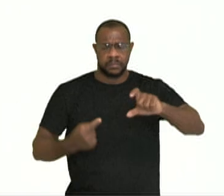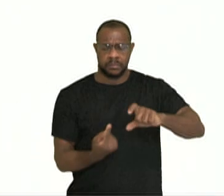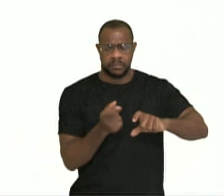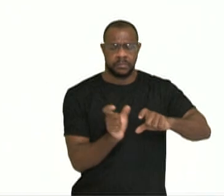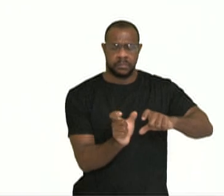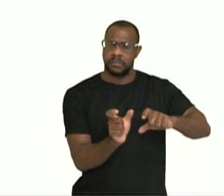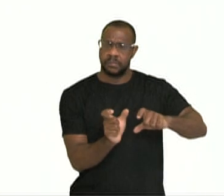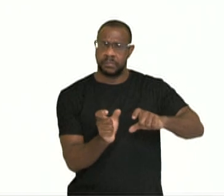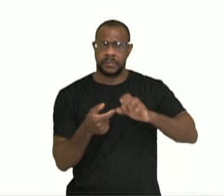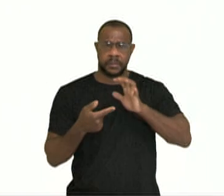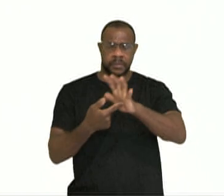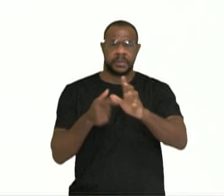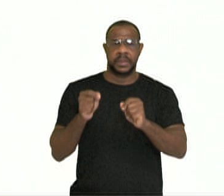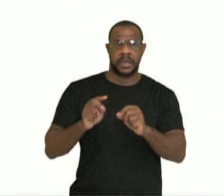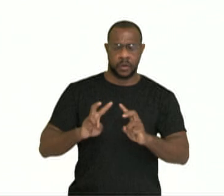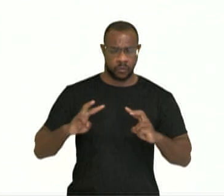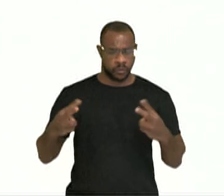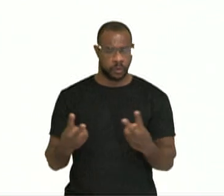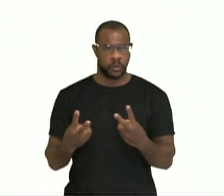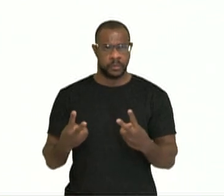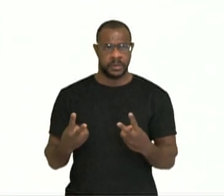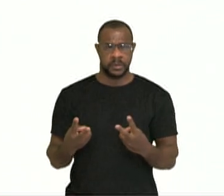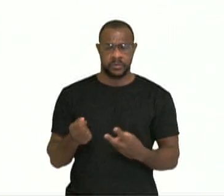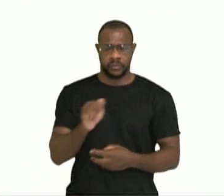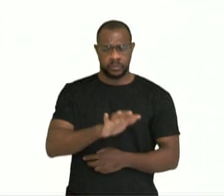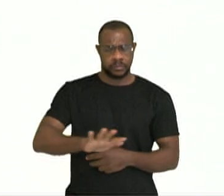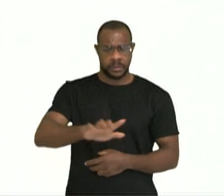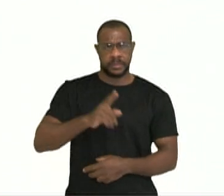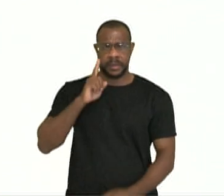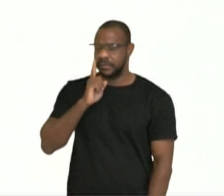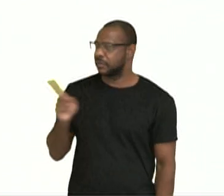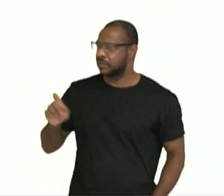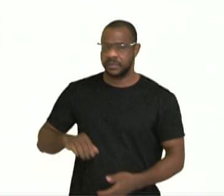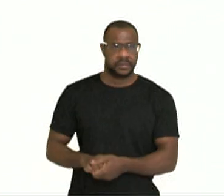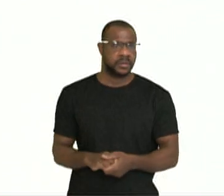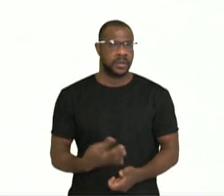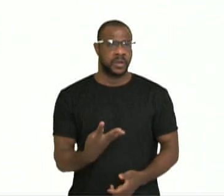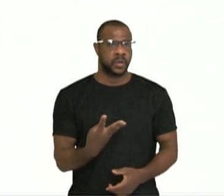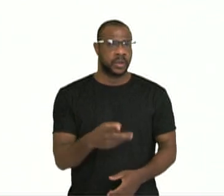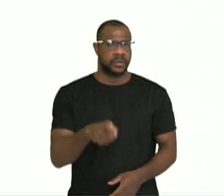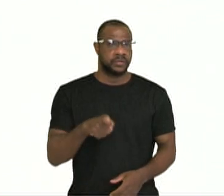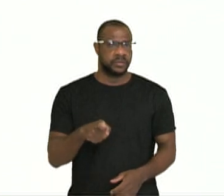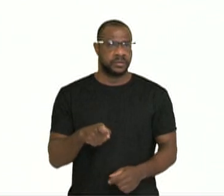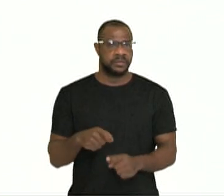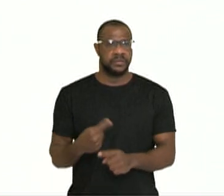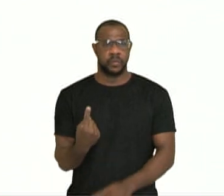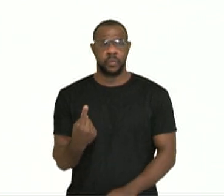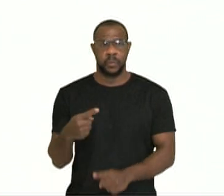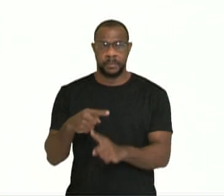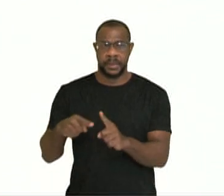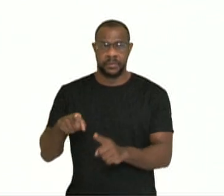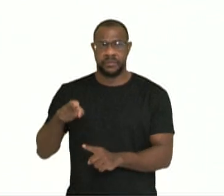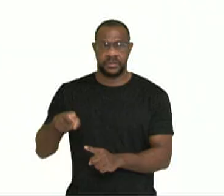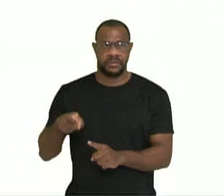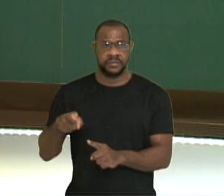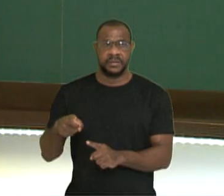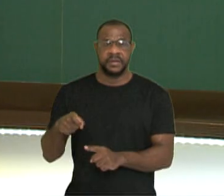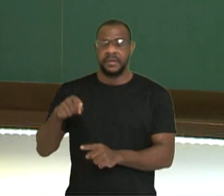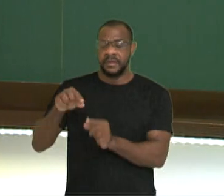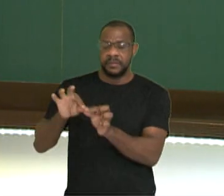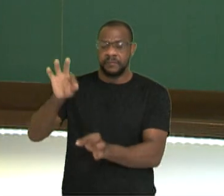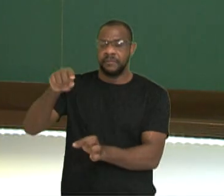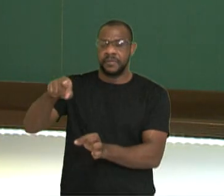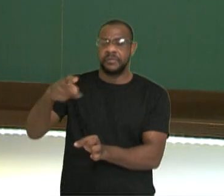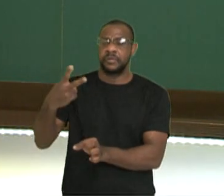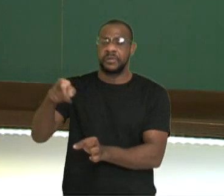figura. Então, dá uma olhada nessa figura que eu coloquei aqui para você. 4x vezes 1 meio de x vezes 2x. 4